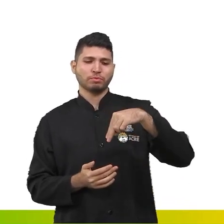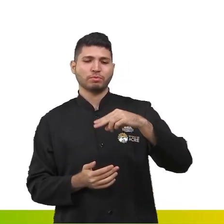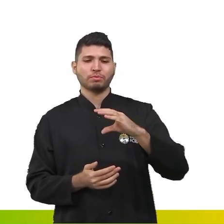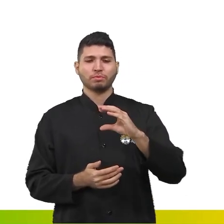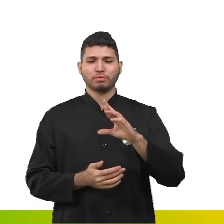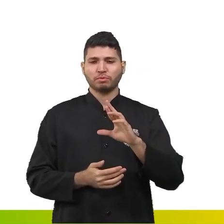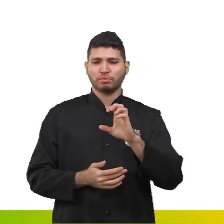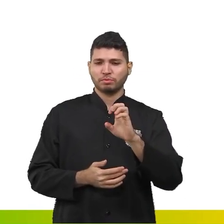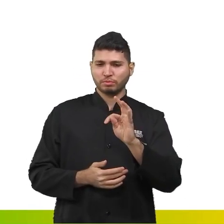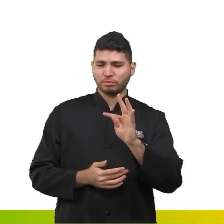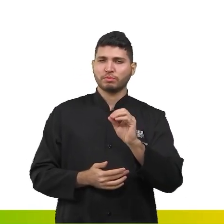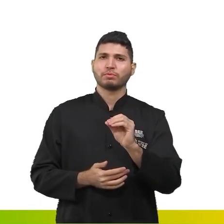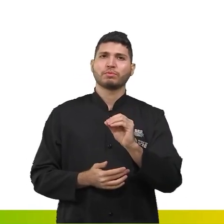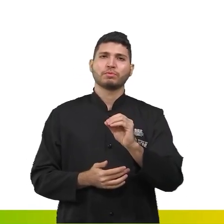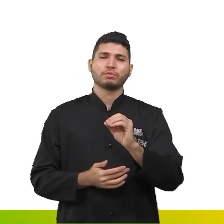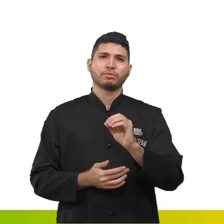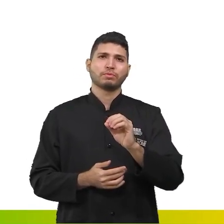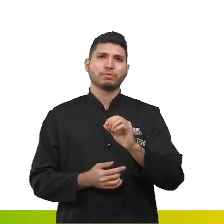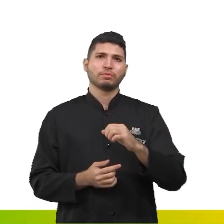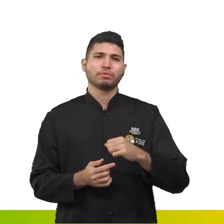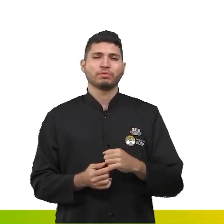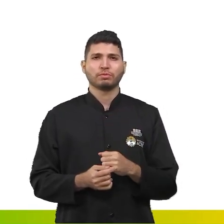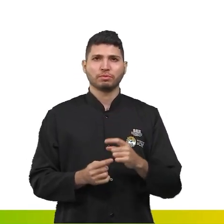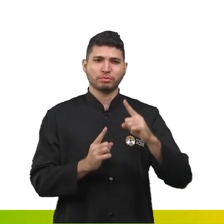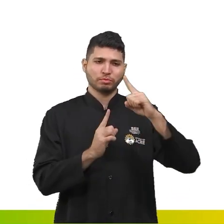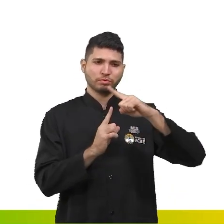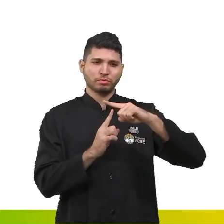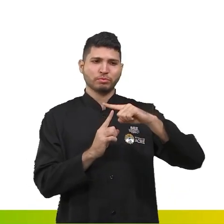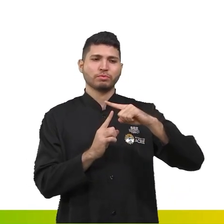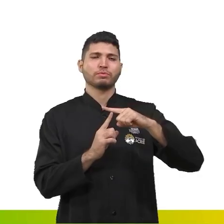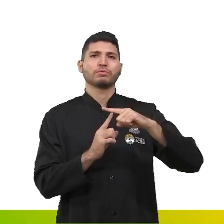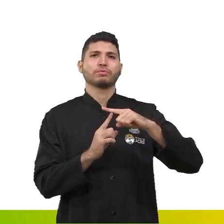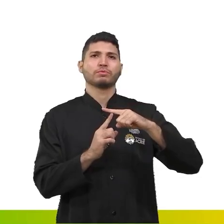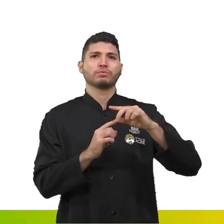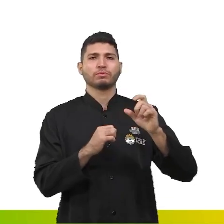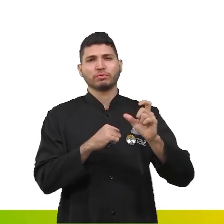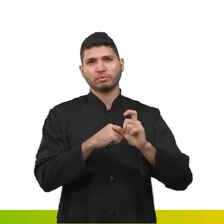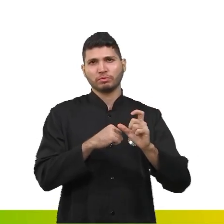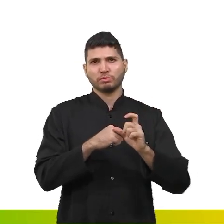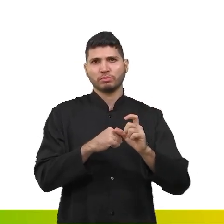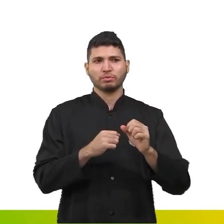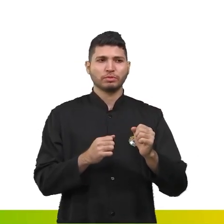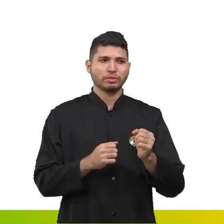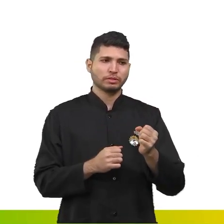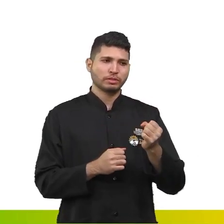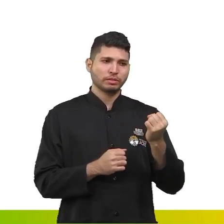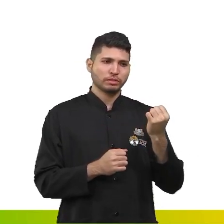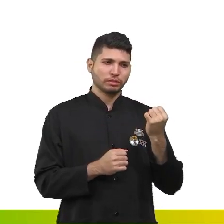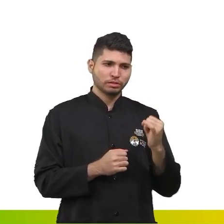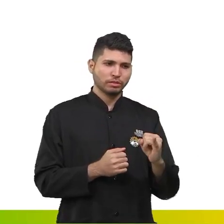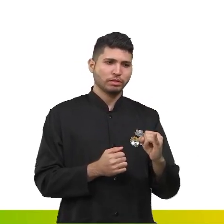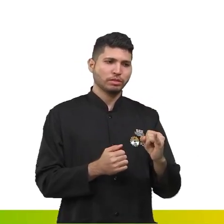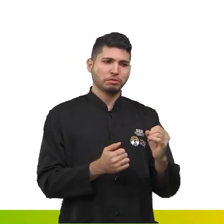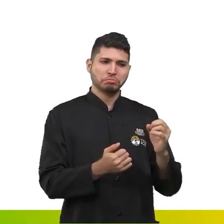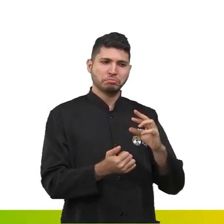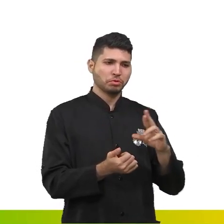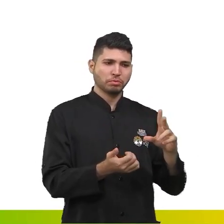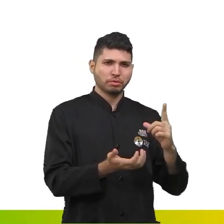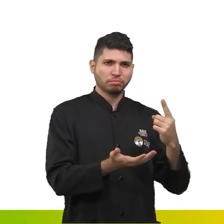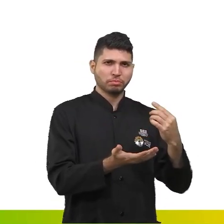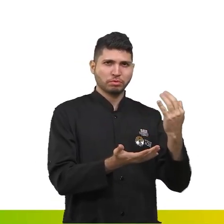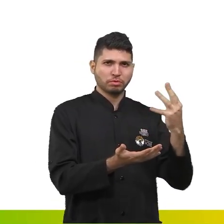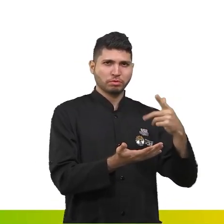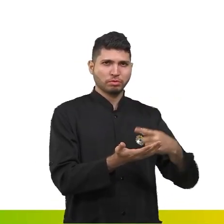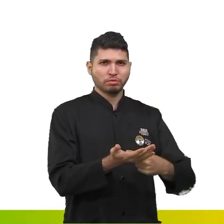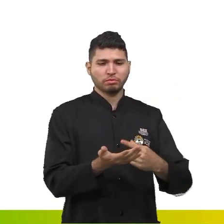os outros, né, que quando você classifica o substantivo, aí o que não é abstrato é concreto. Foge muito daquele conceito um